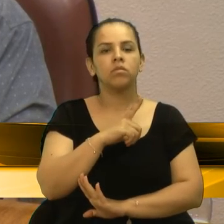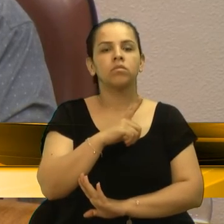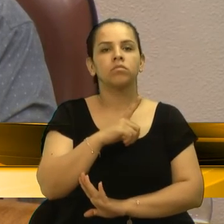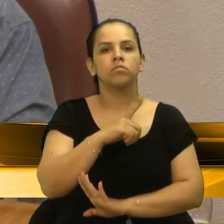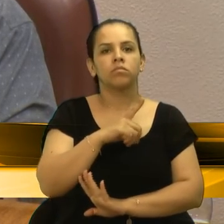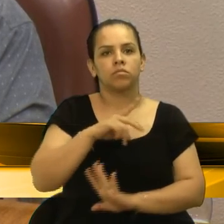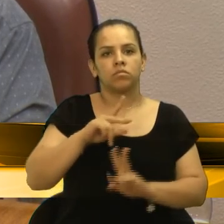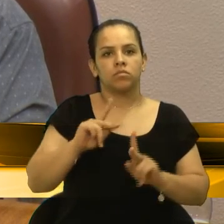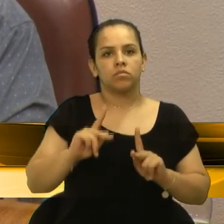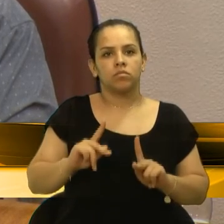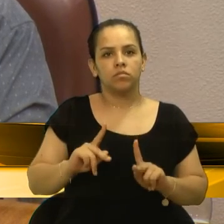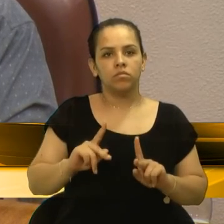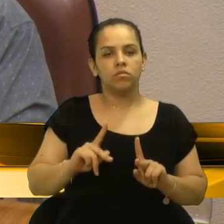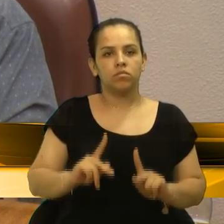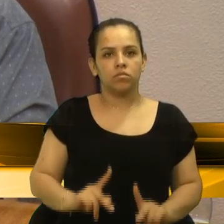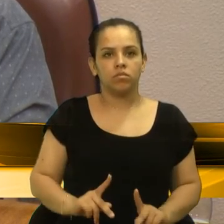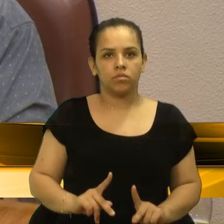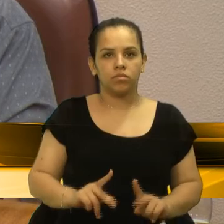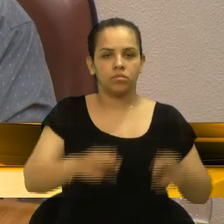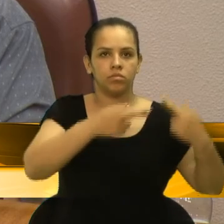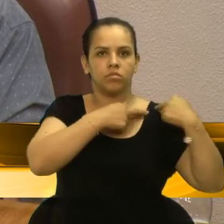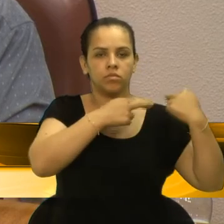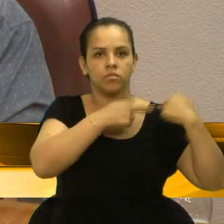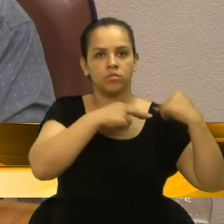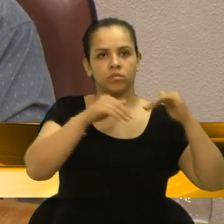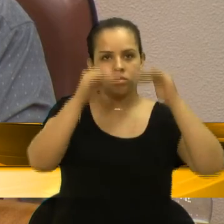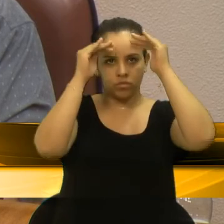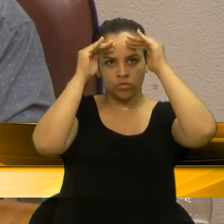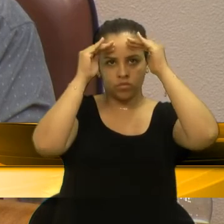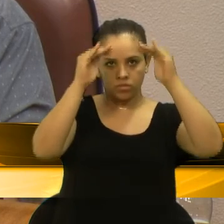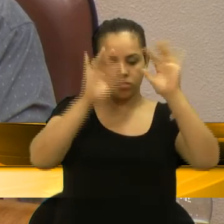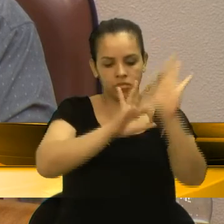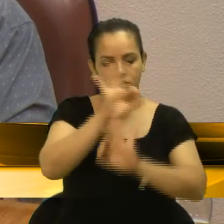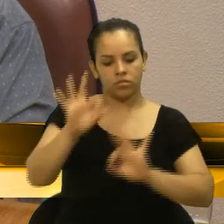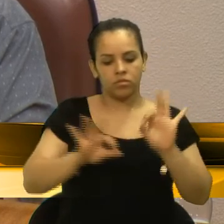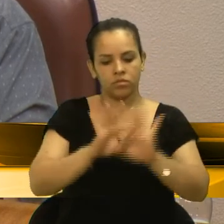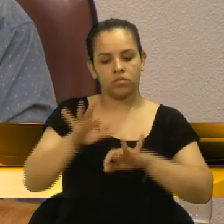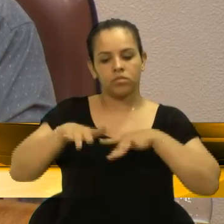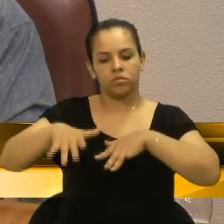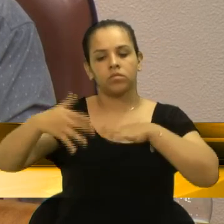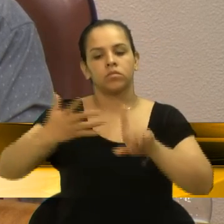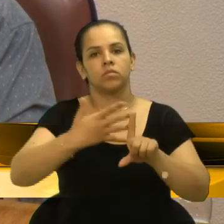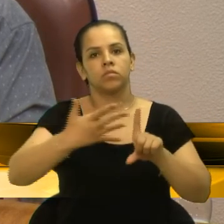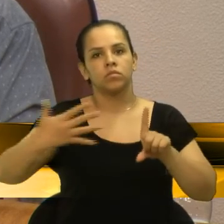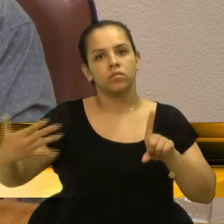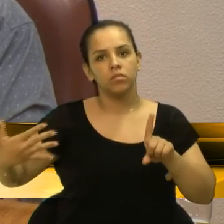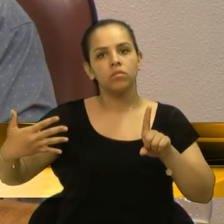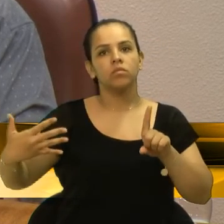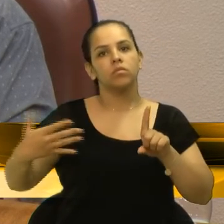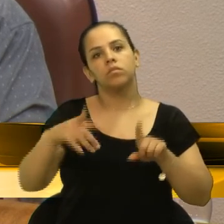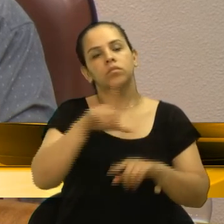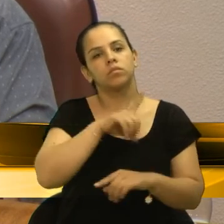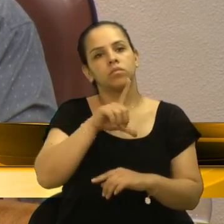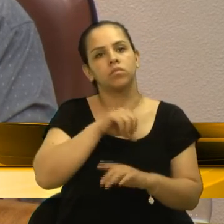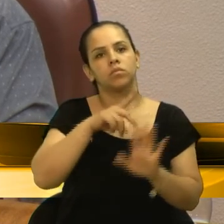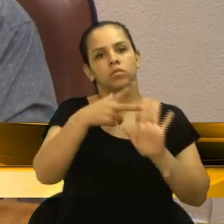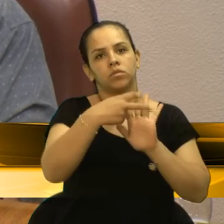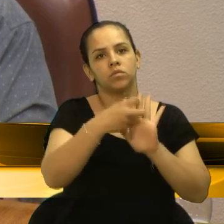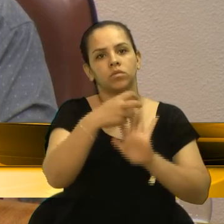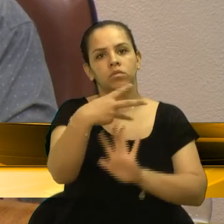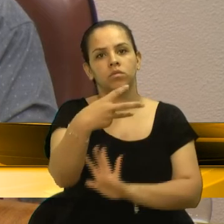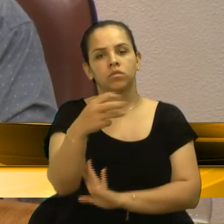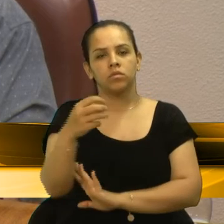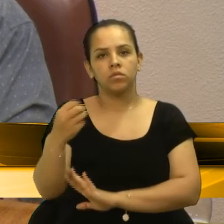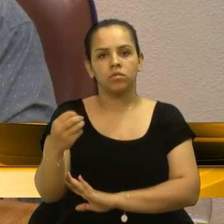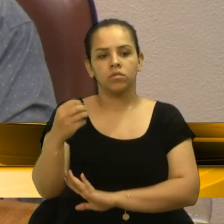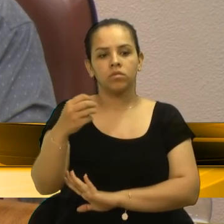competente, requisitos esses respeitados pelos organizadores da Parada Livre. assim com base no artigo 300, caput do